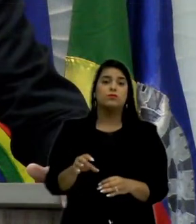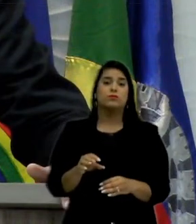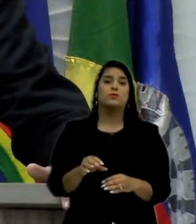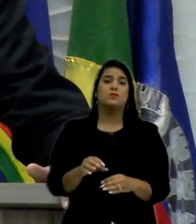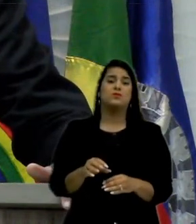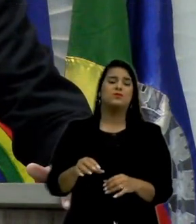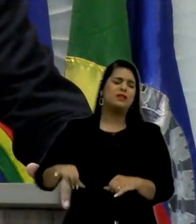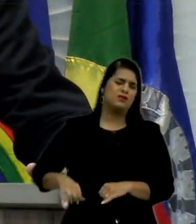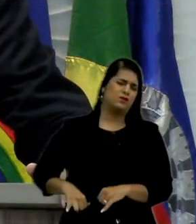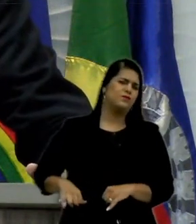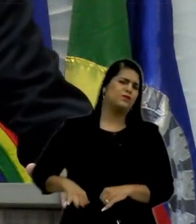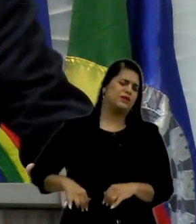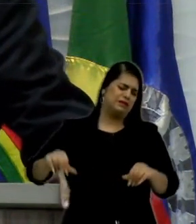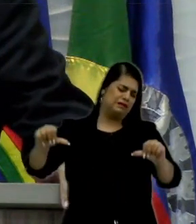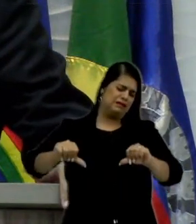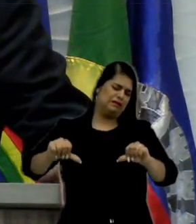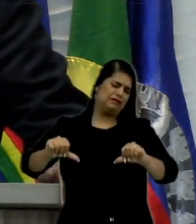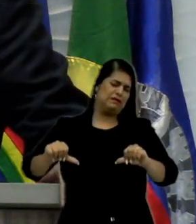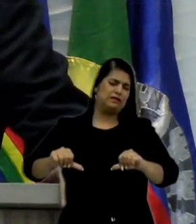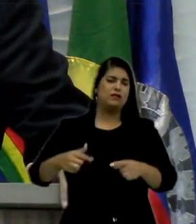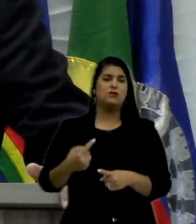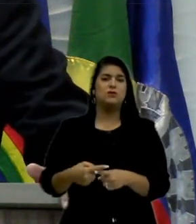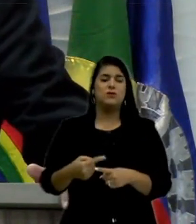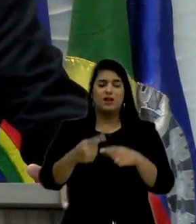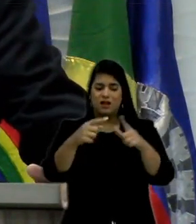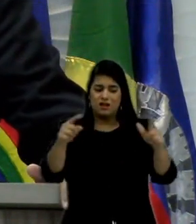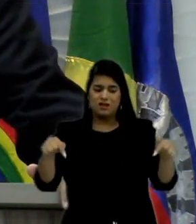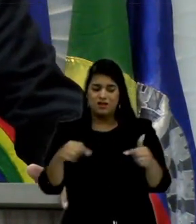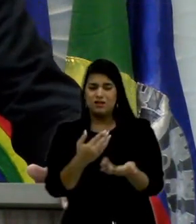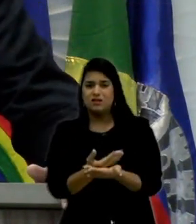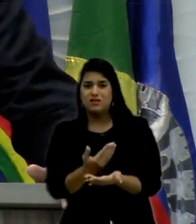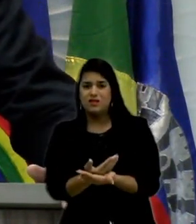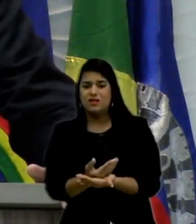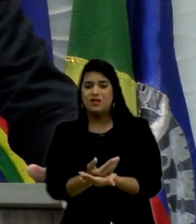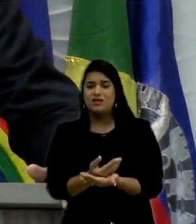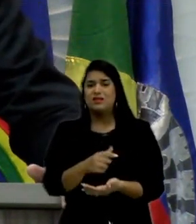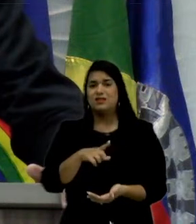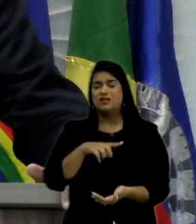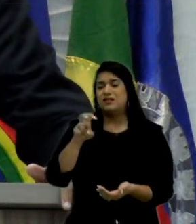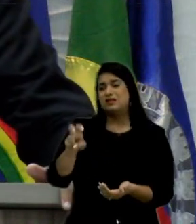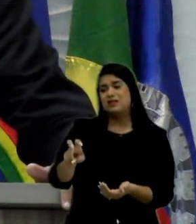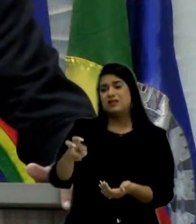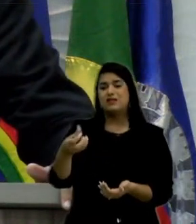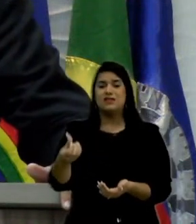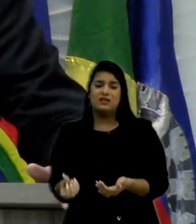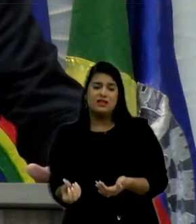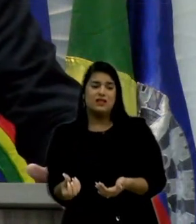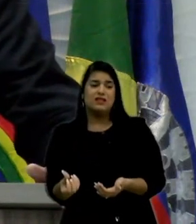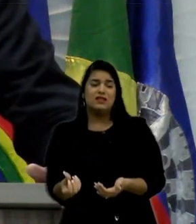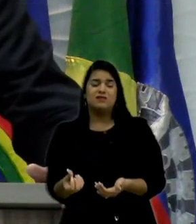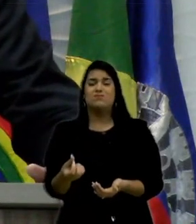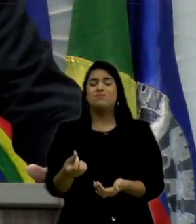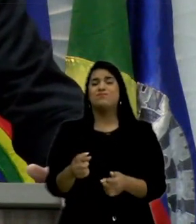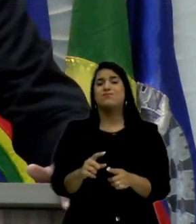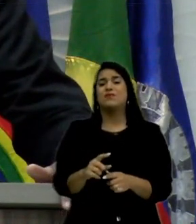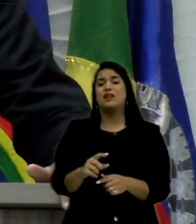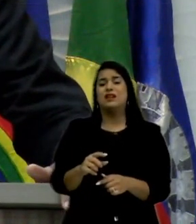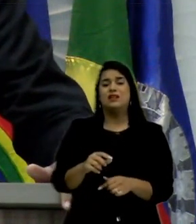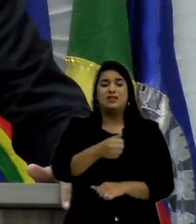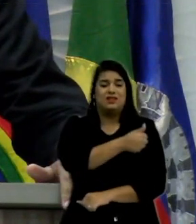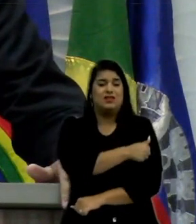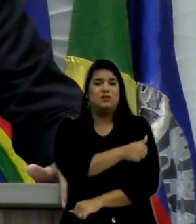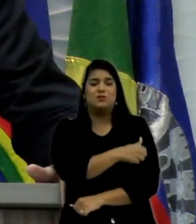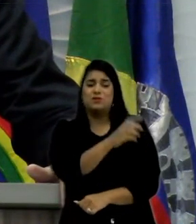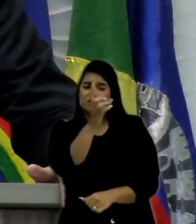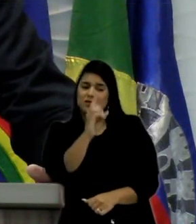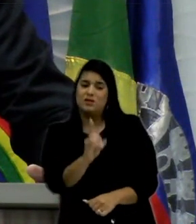está sendo prejudicada, porque as salas têm 5, têm 6 e só tem um cuidador,